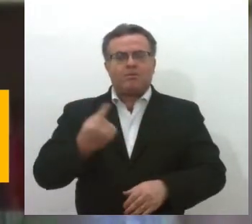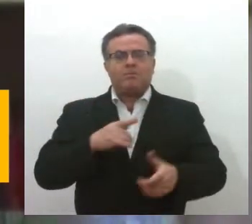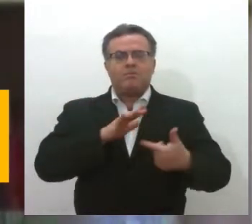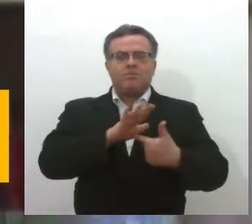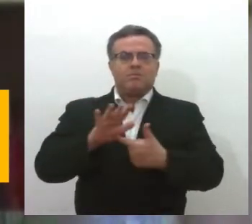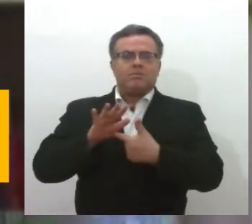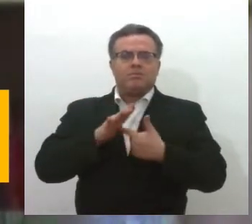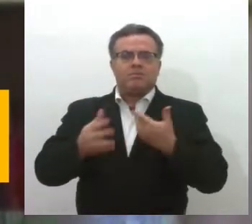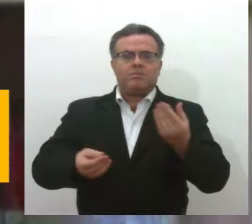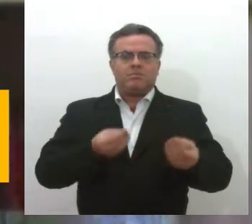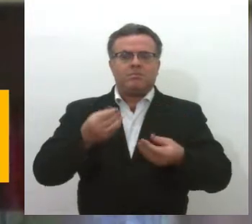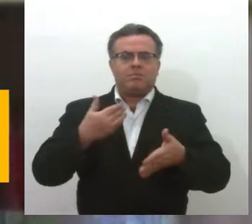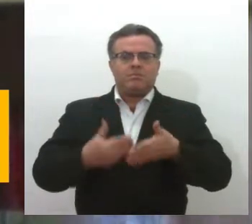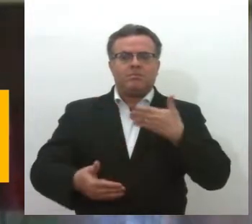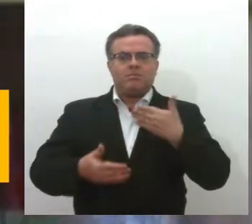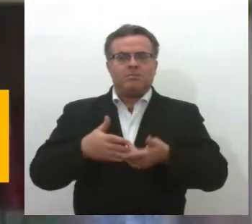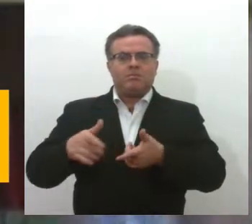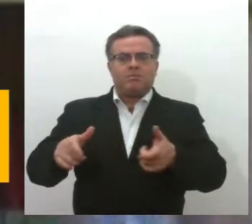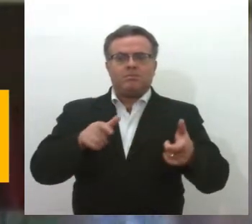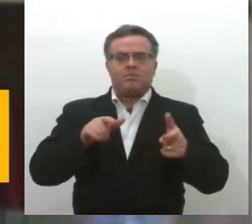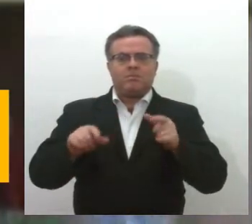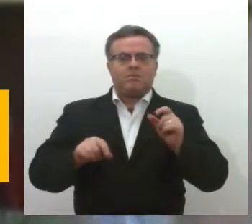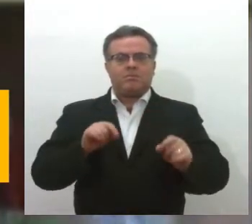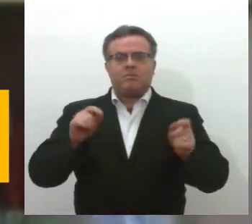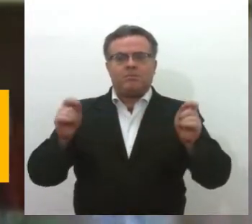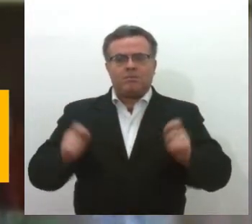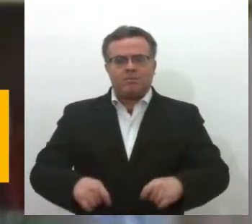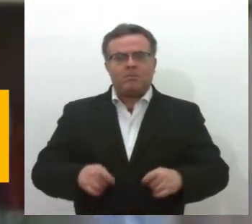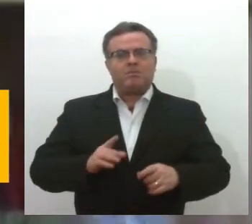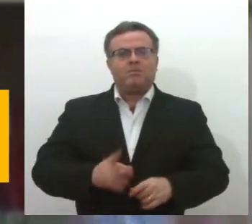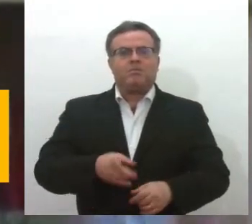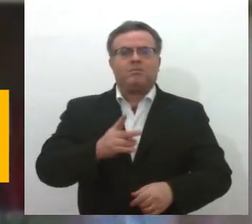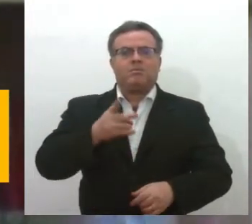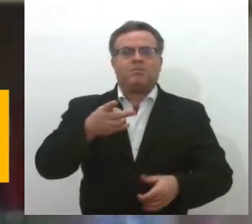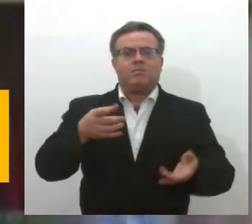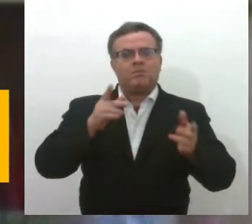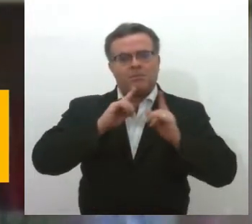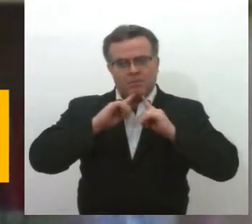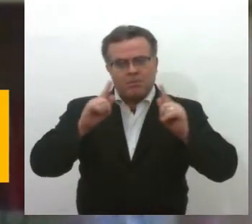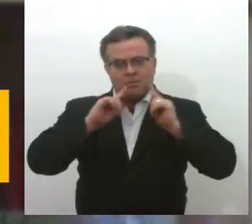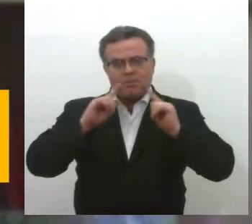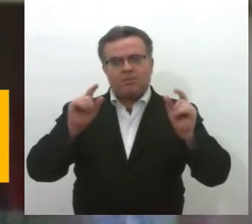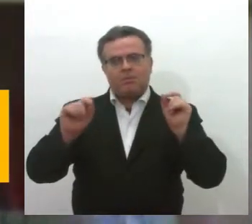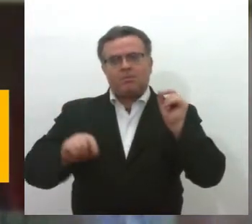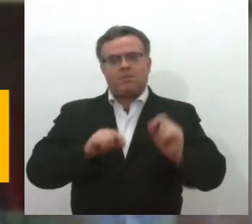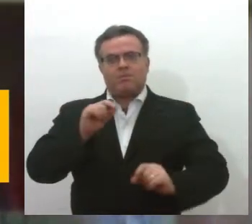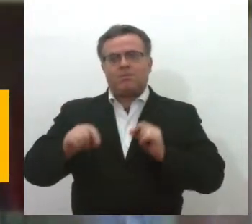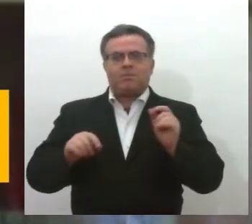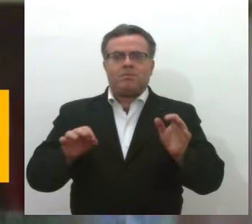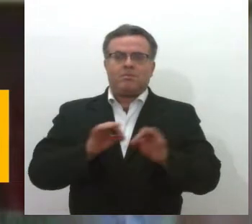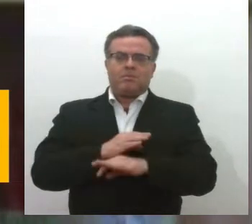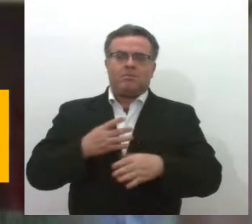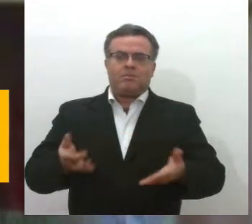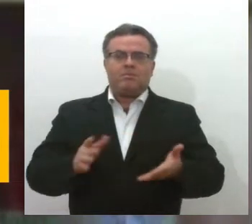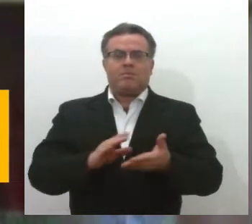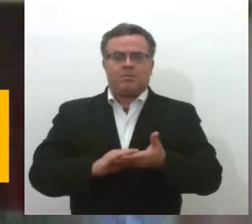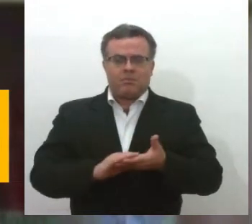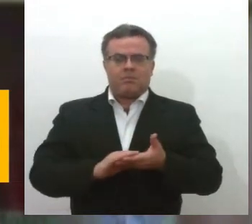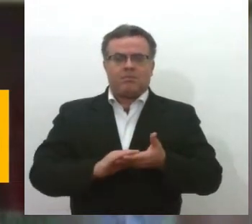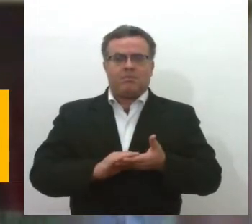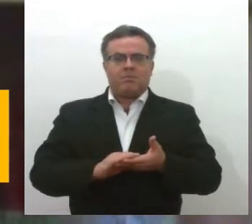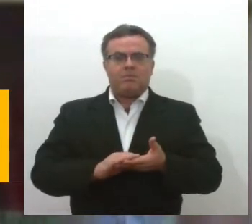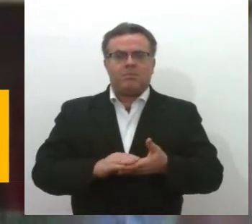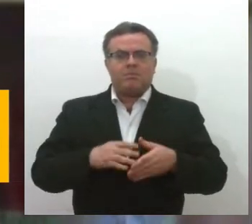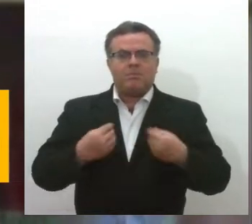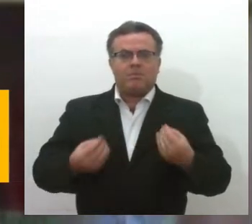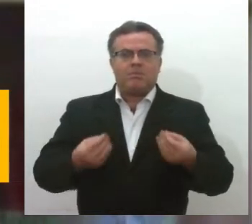que todo e qualquer cidadão pode efetuar sua denúncia pelos canais existentes à disposição hoje na sociedade.